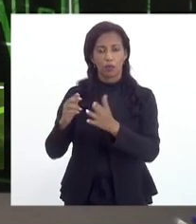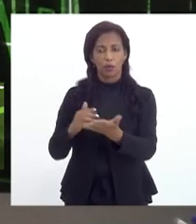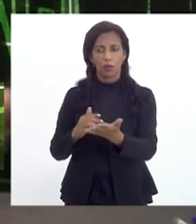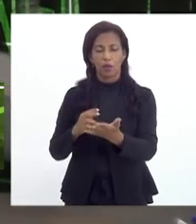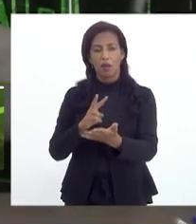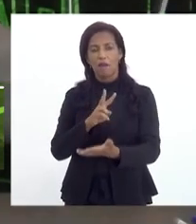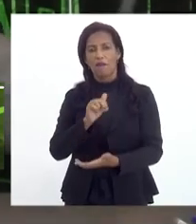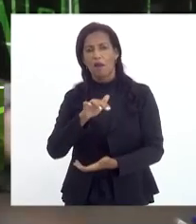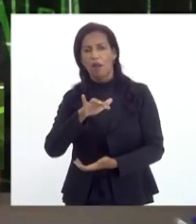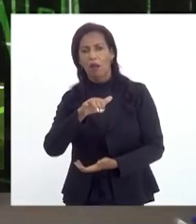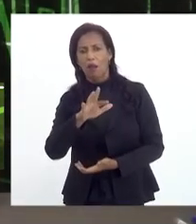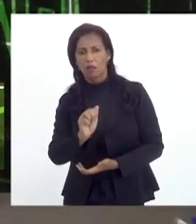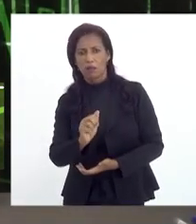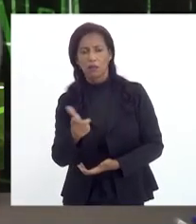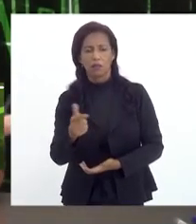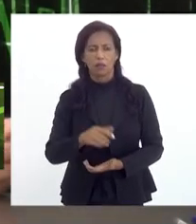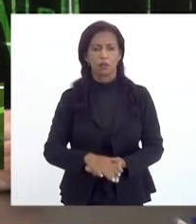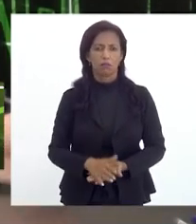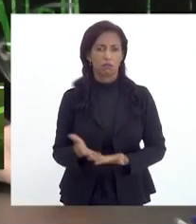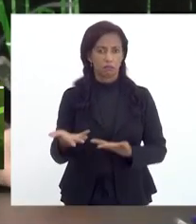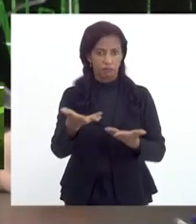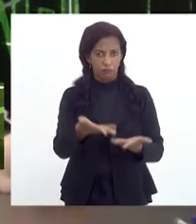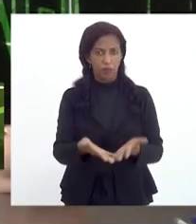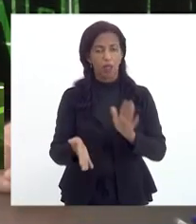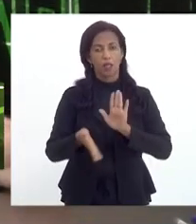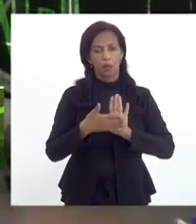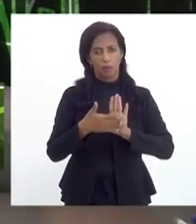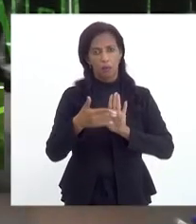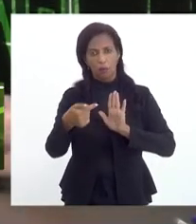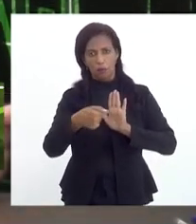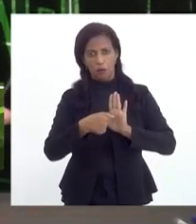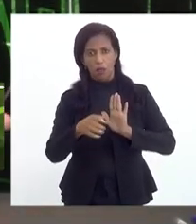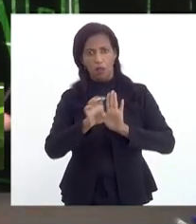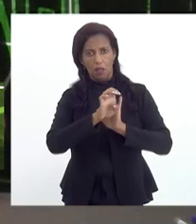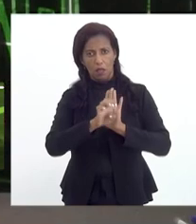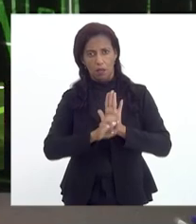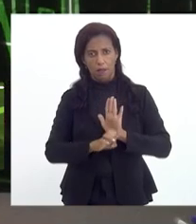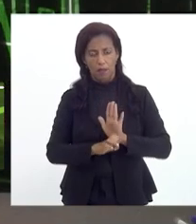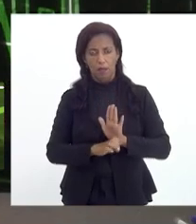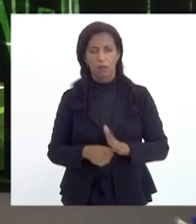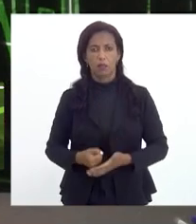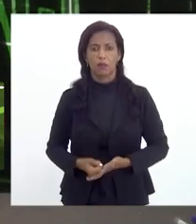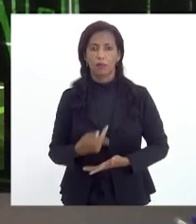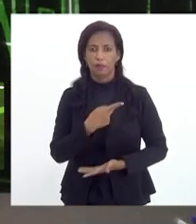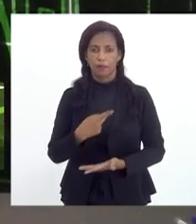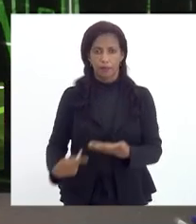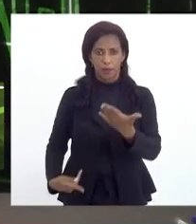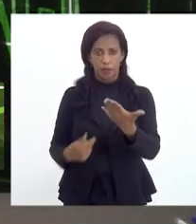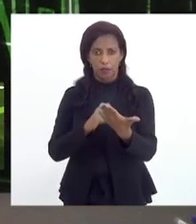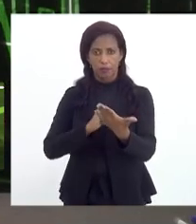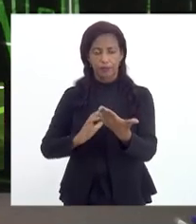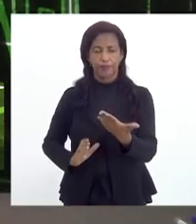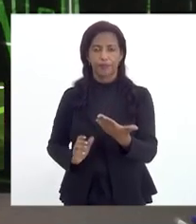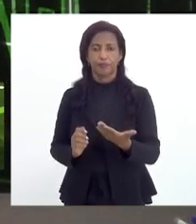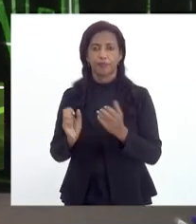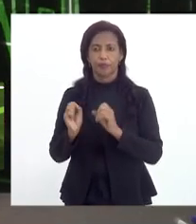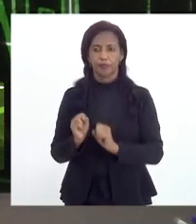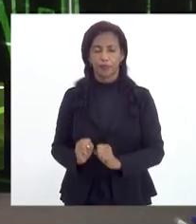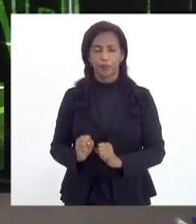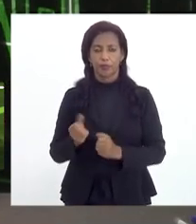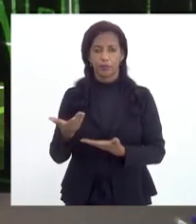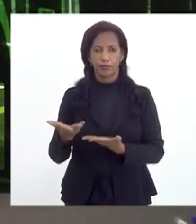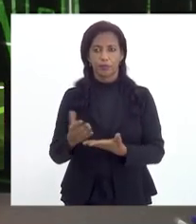vacância Está aqui Na proposta Da emenda O presidente André Siciliano Pode